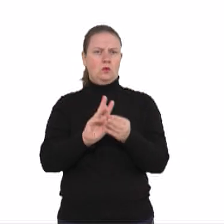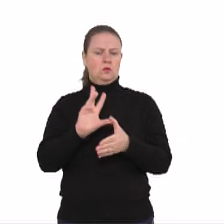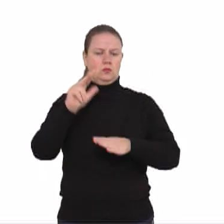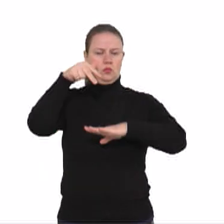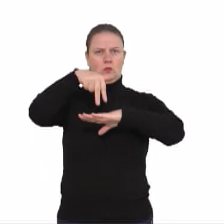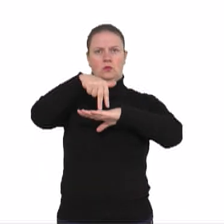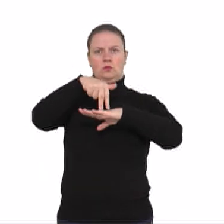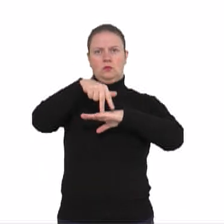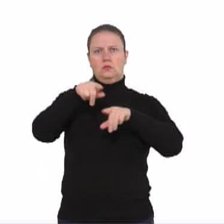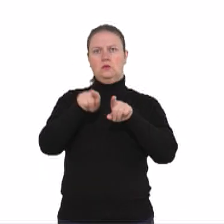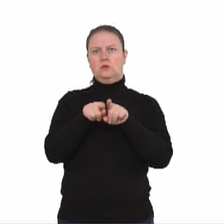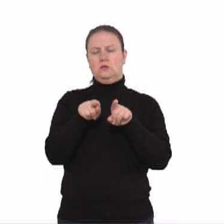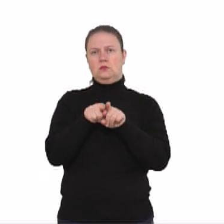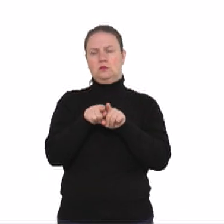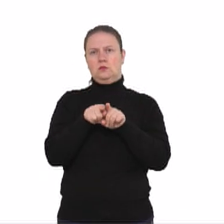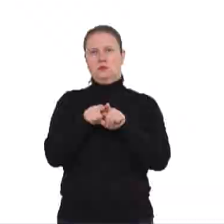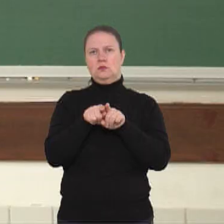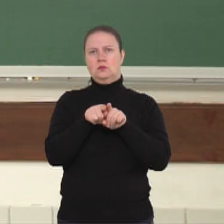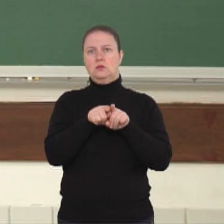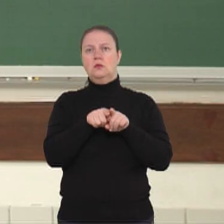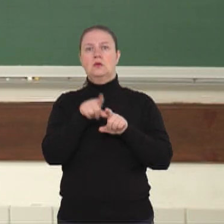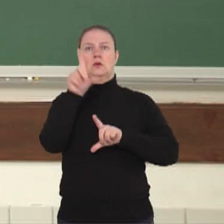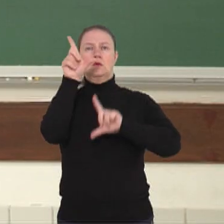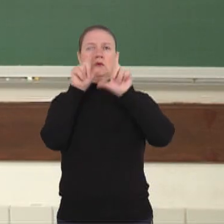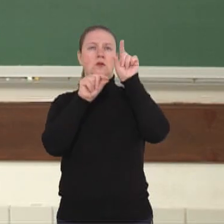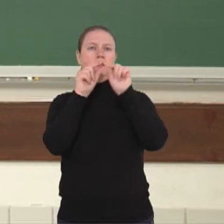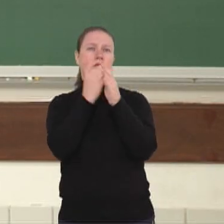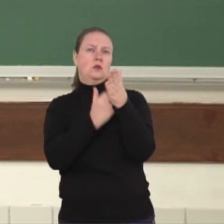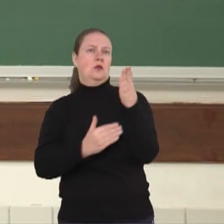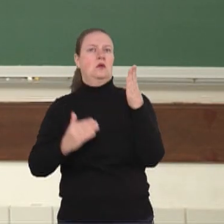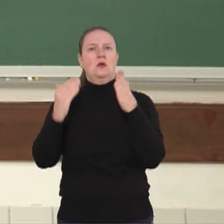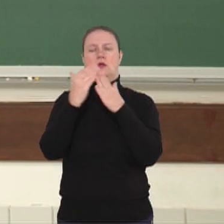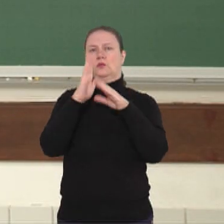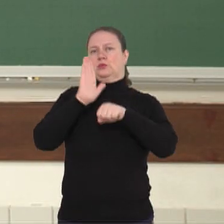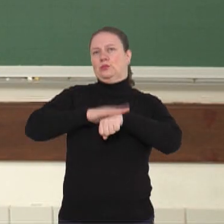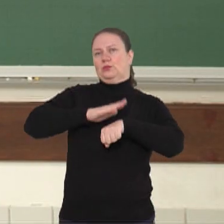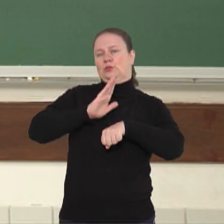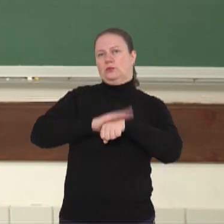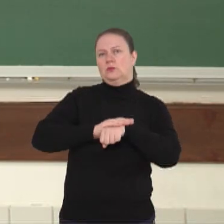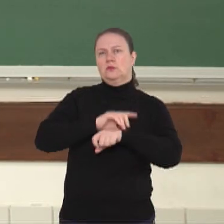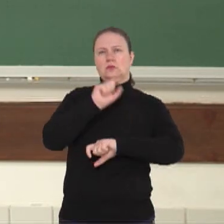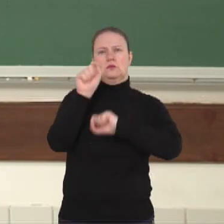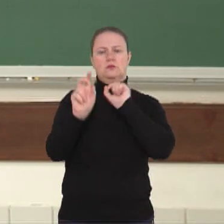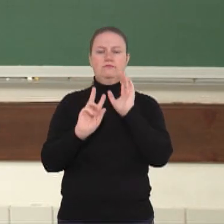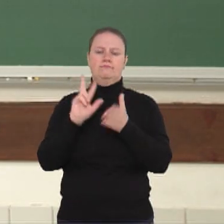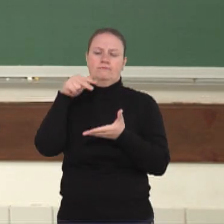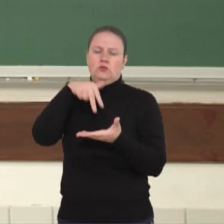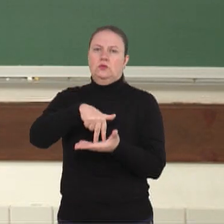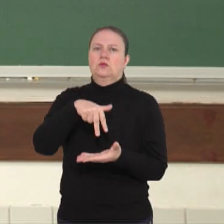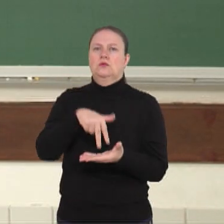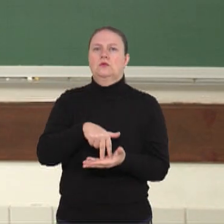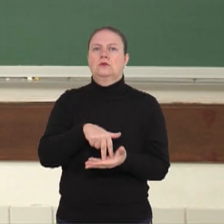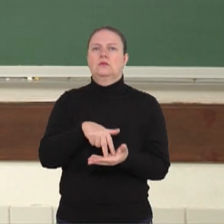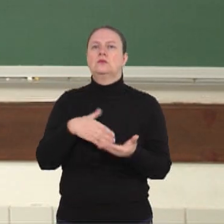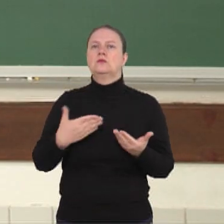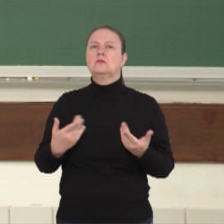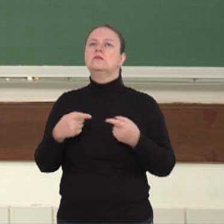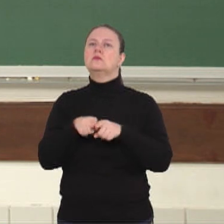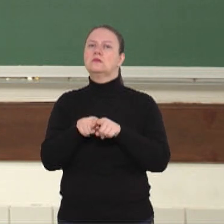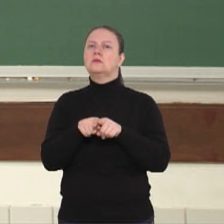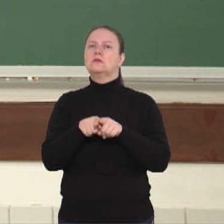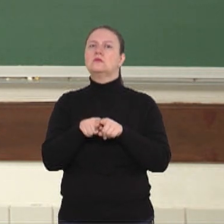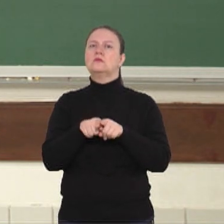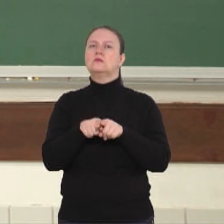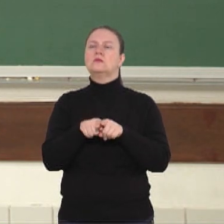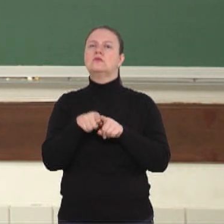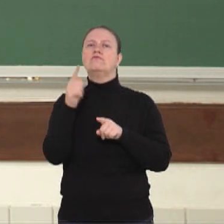que está marcado no título. Estrelas Além do Tempo, se vale da determinação dos protagonistas. Veja